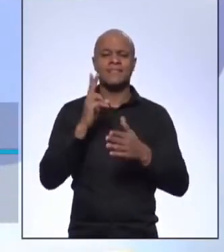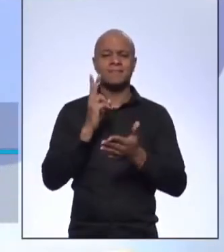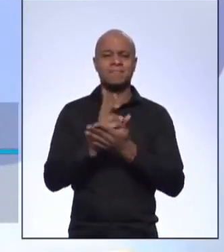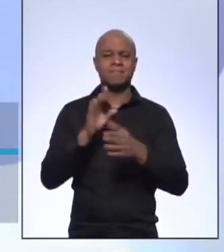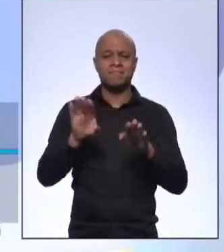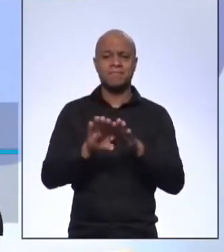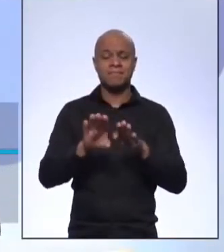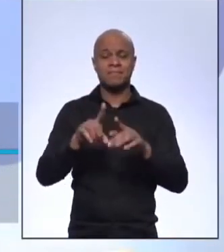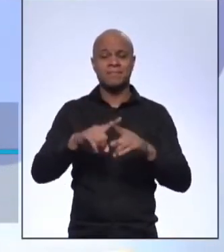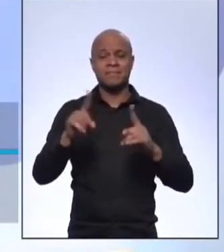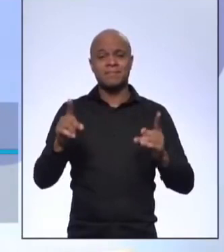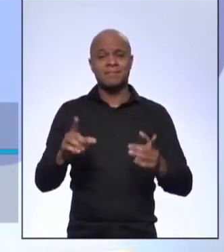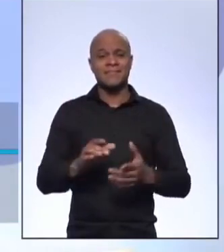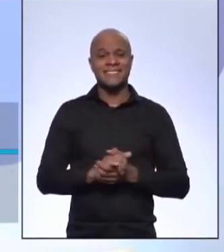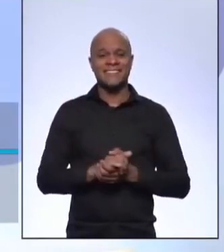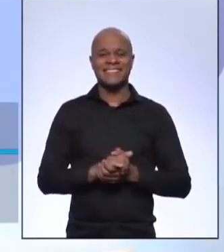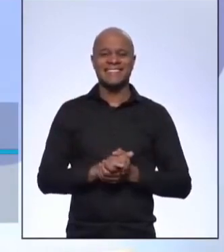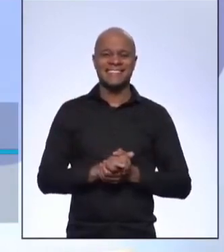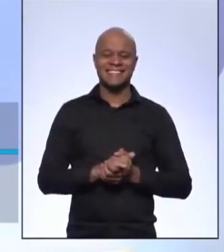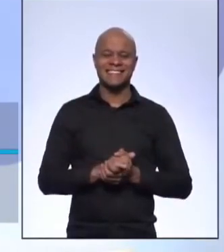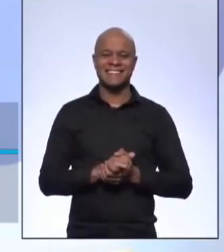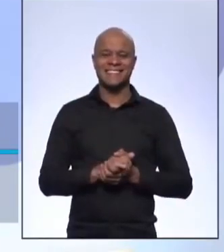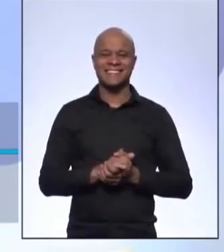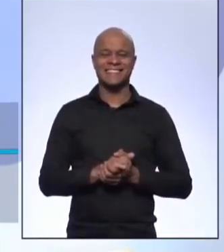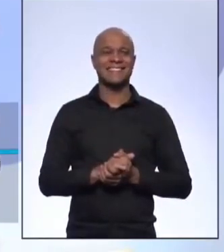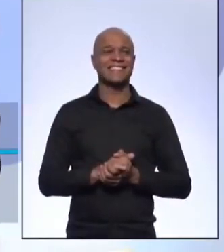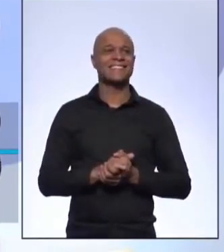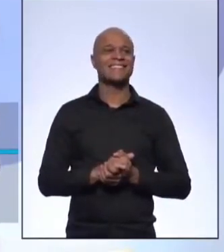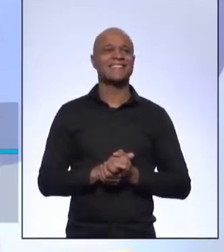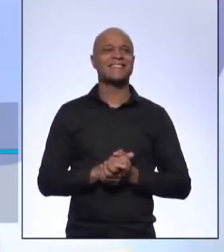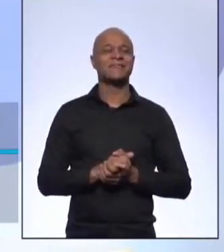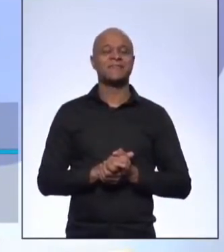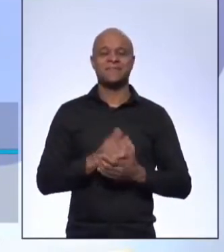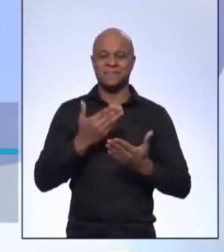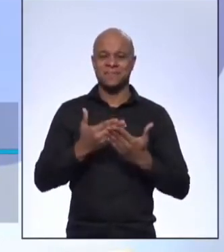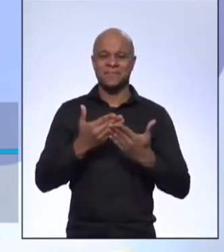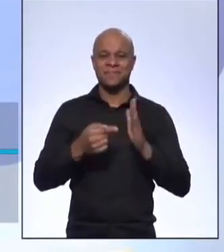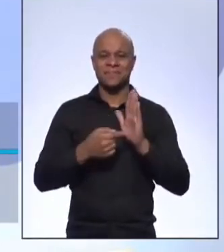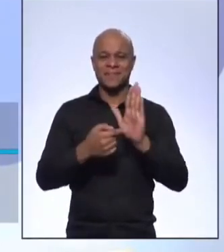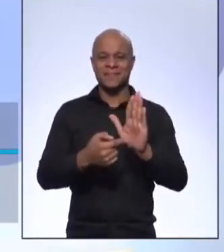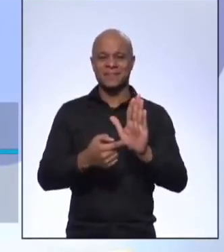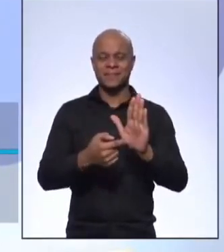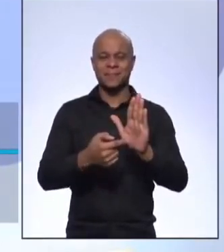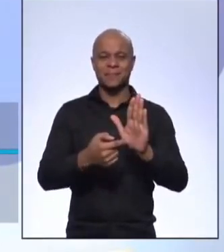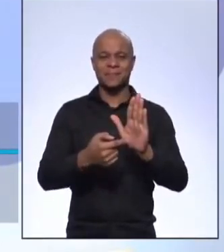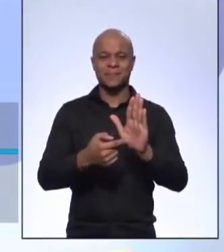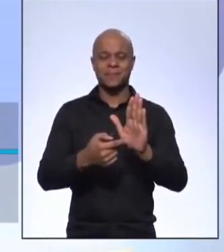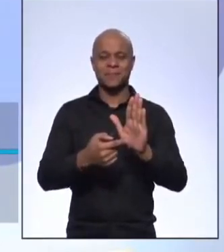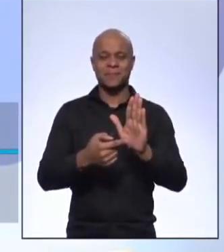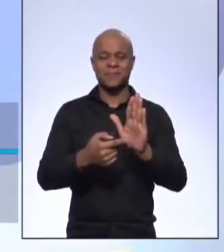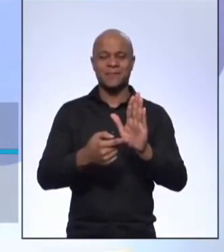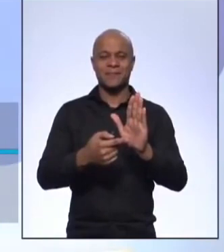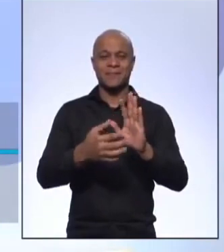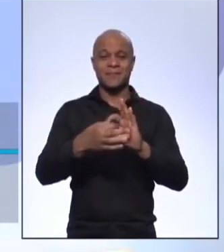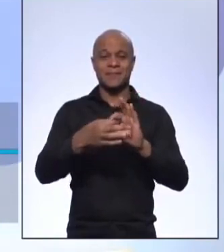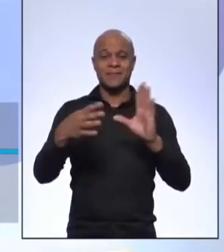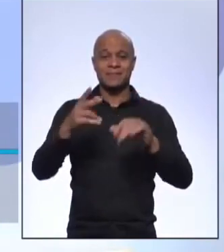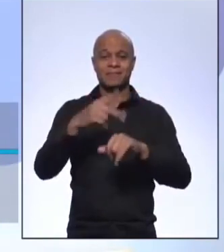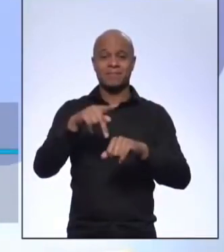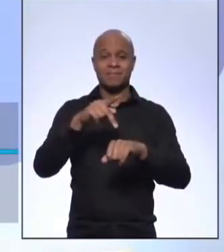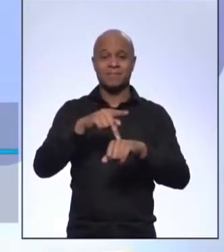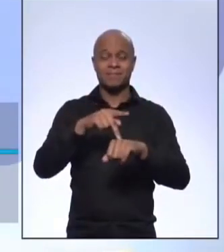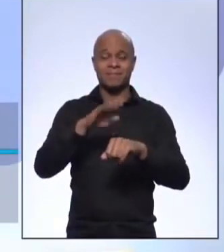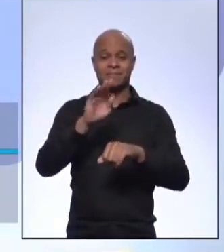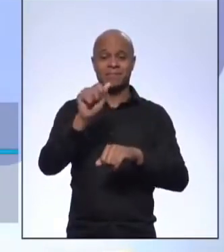mas, porém, contudo, né, os estudos recentes, eles colocam que a independência do País Basco